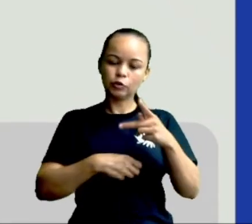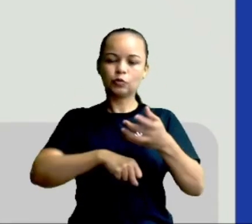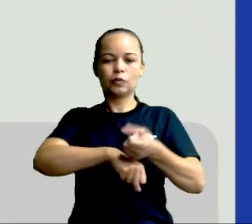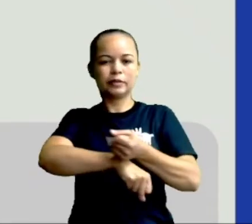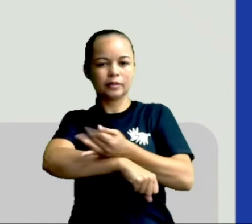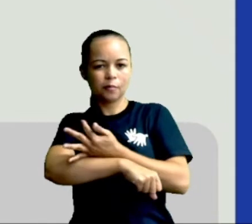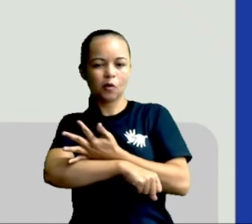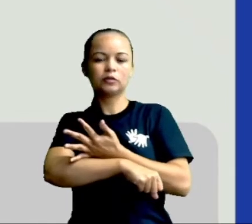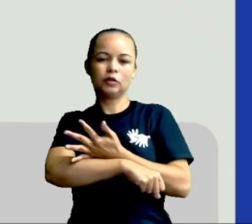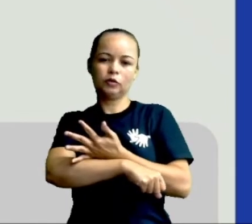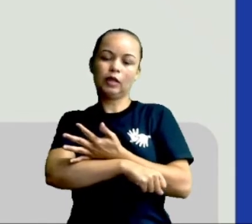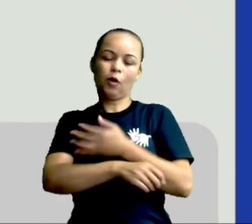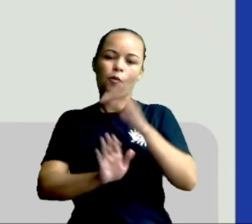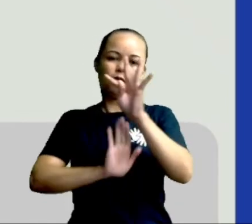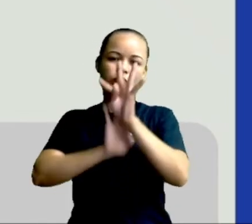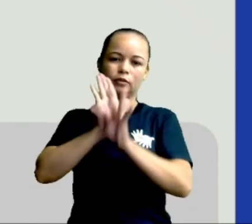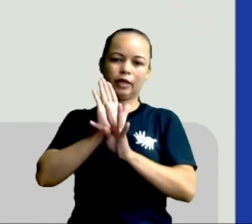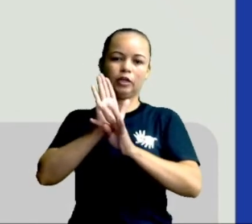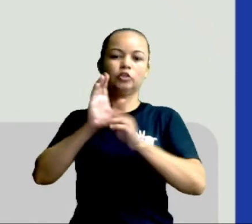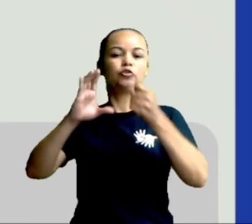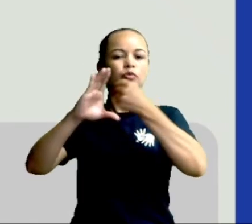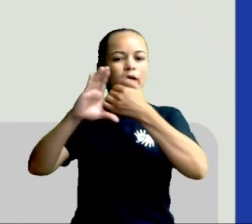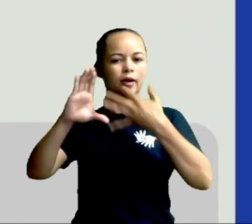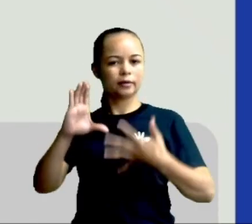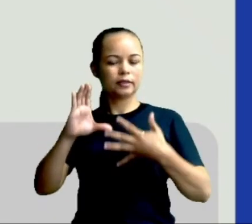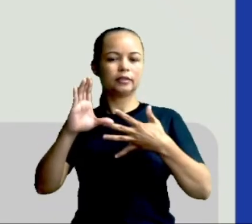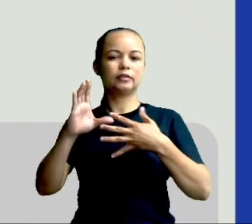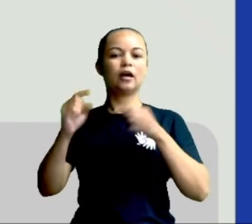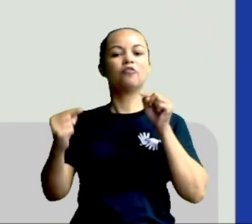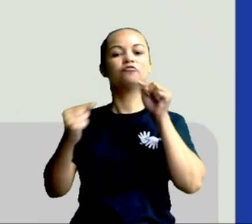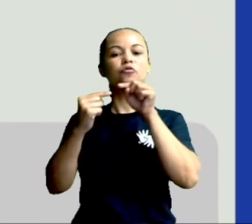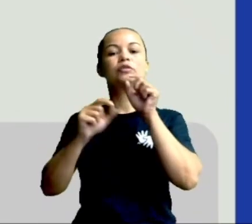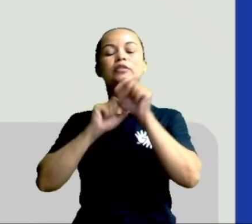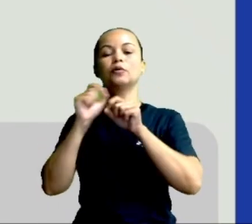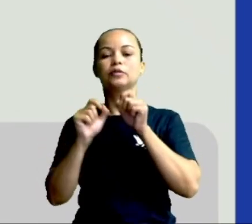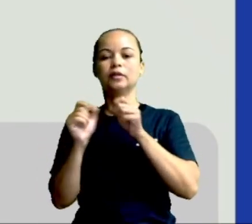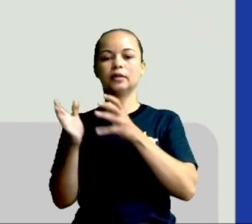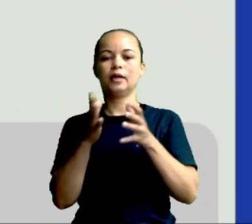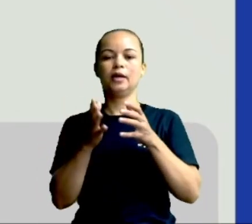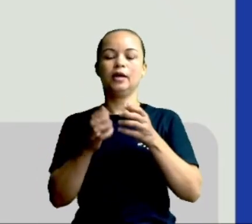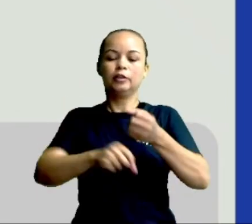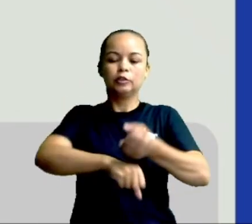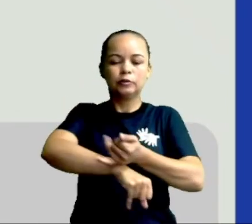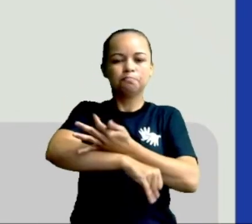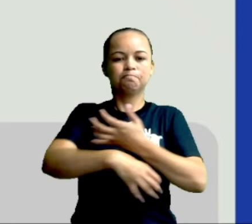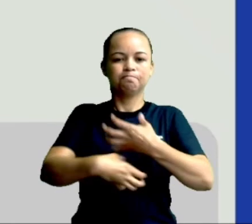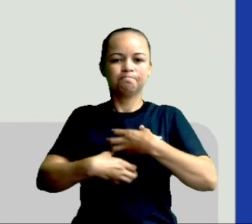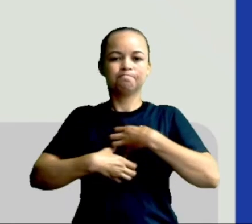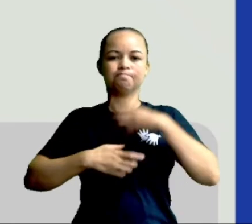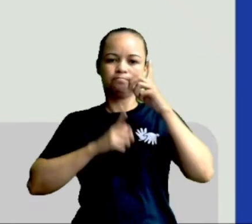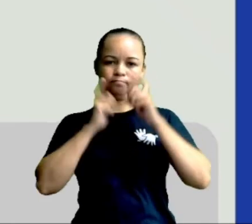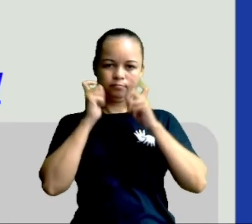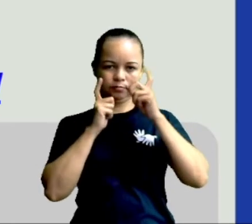emoções. Então, é um texto que é caracterizado pela função emotiva ou